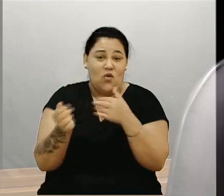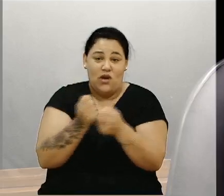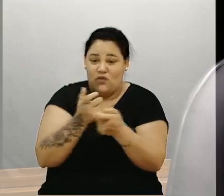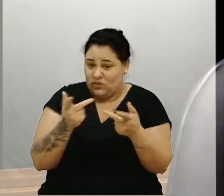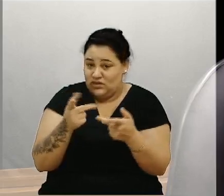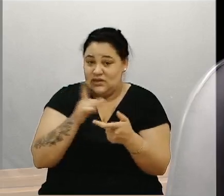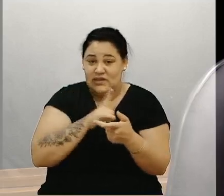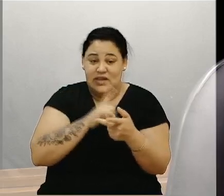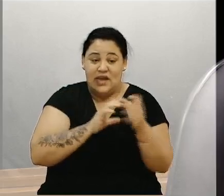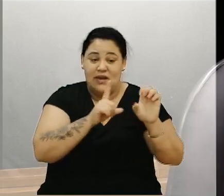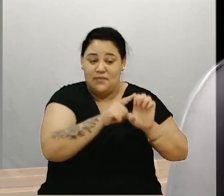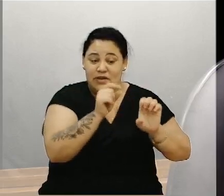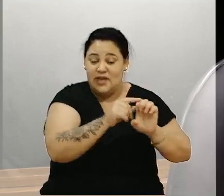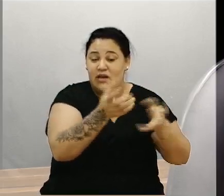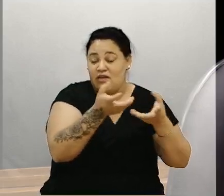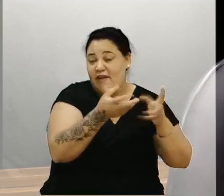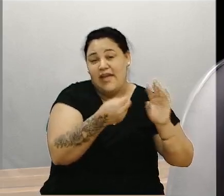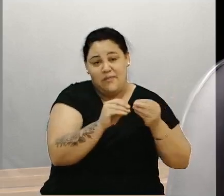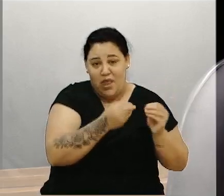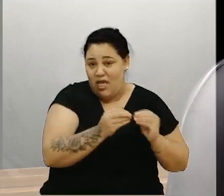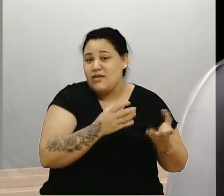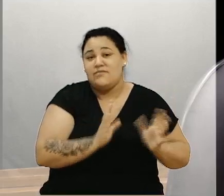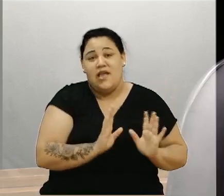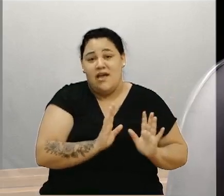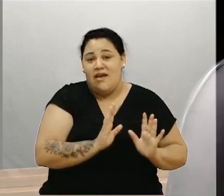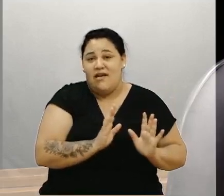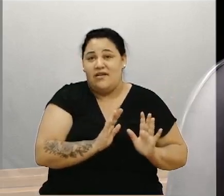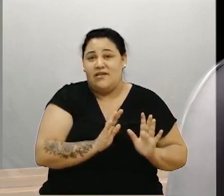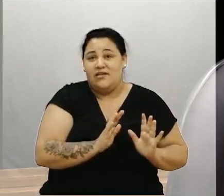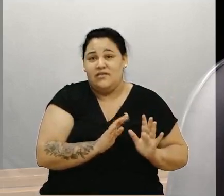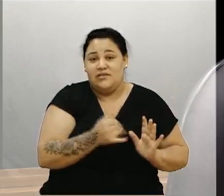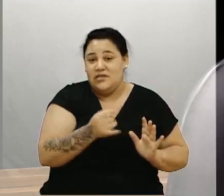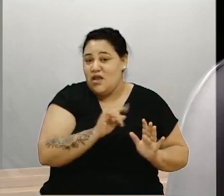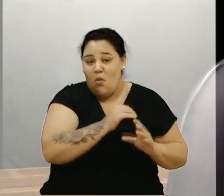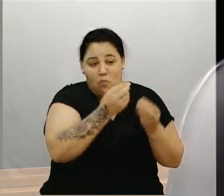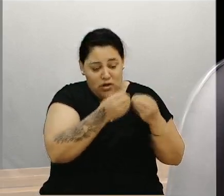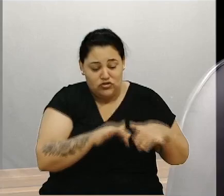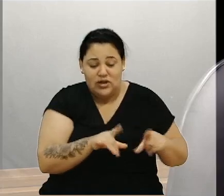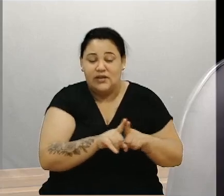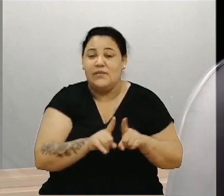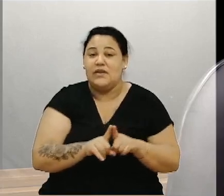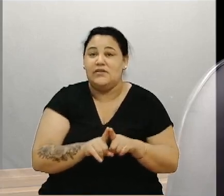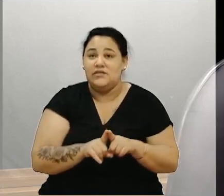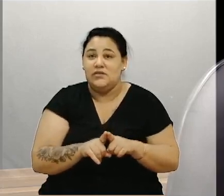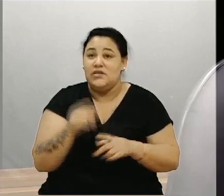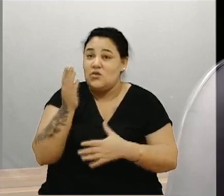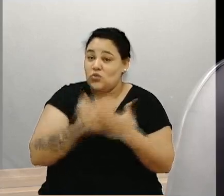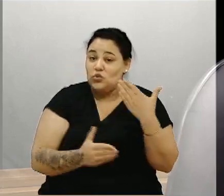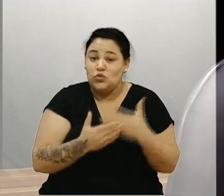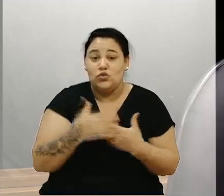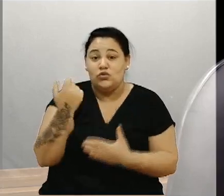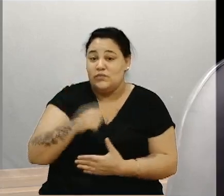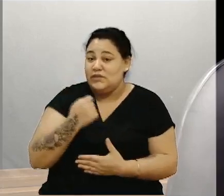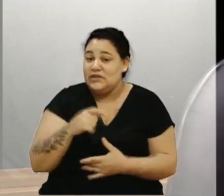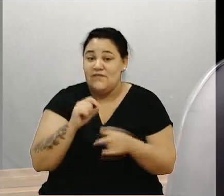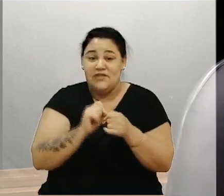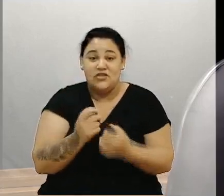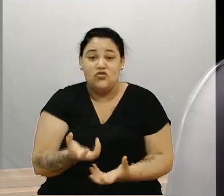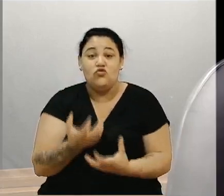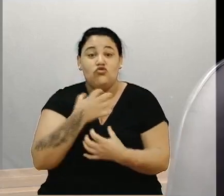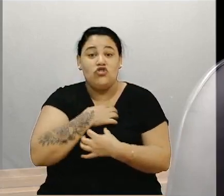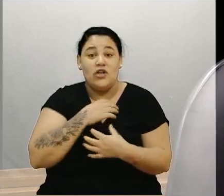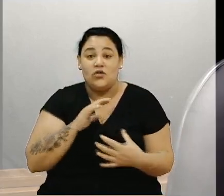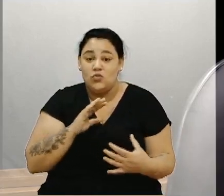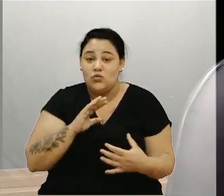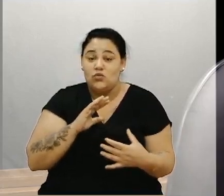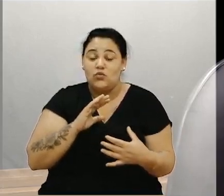empresário querendo flexibilizar, mesmo não tendo sido atingidos. Então, tudo isso tem que ser feito de forma adequada e